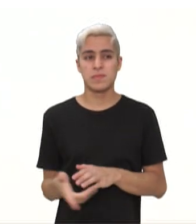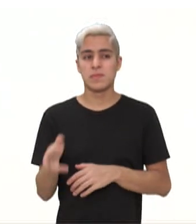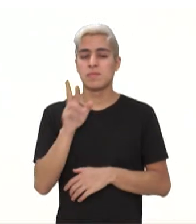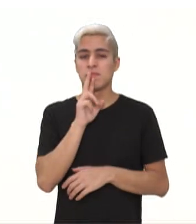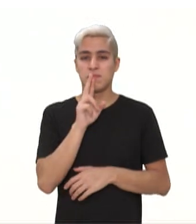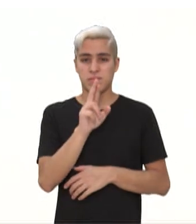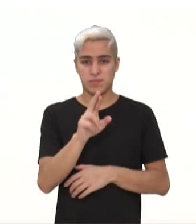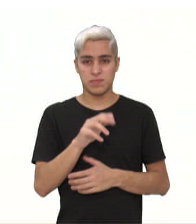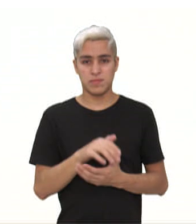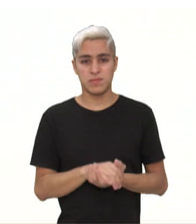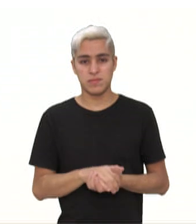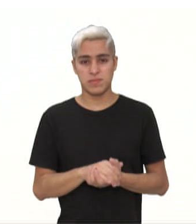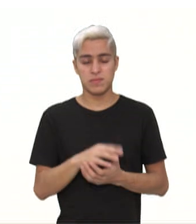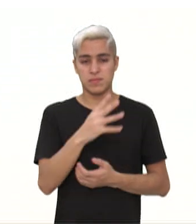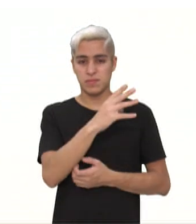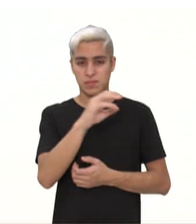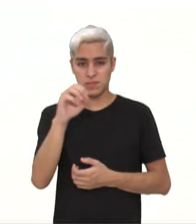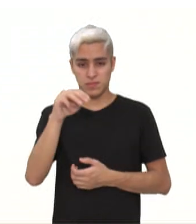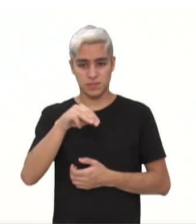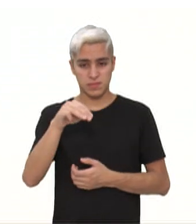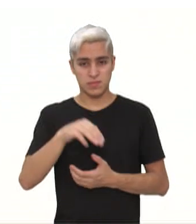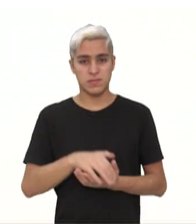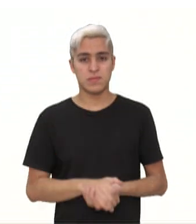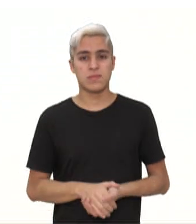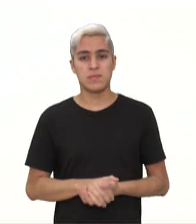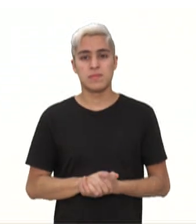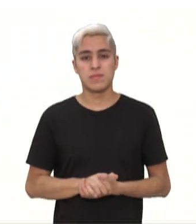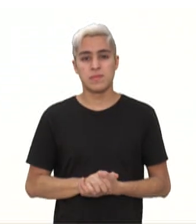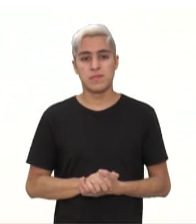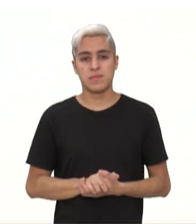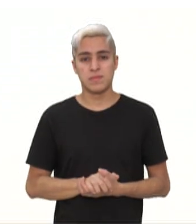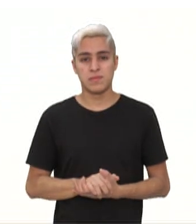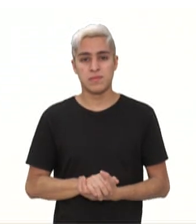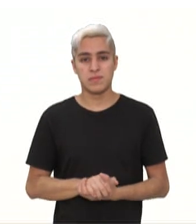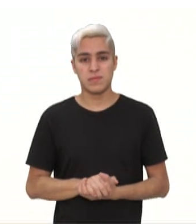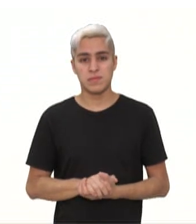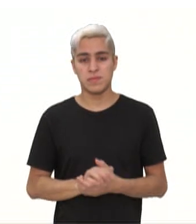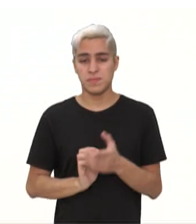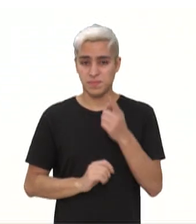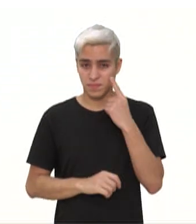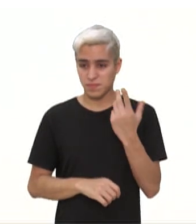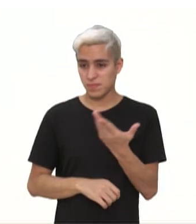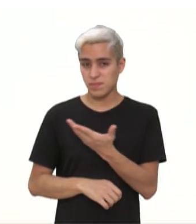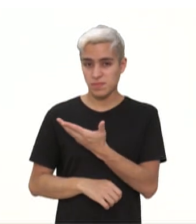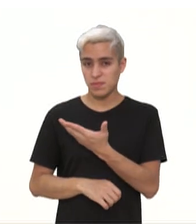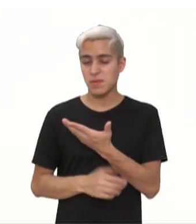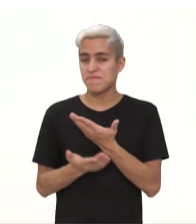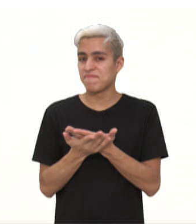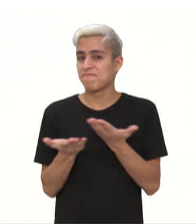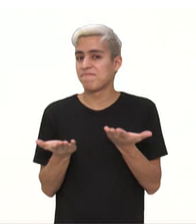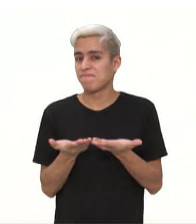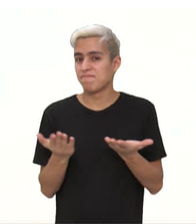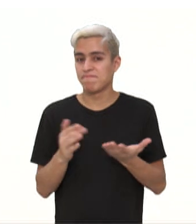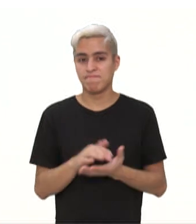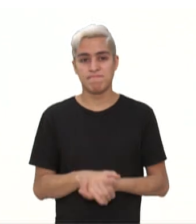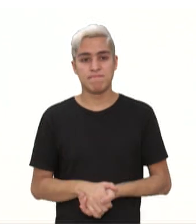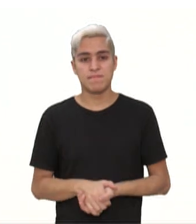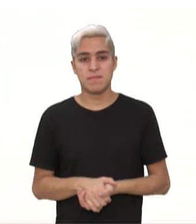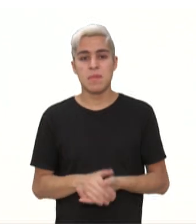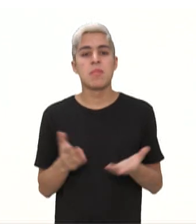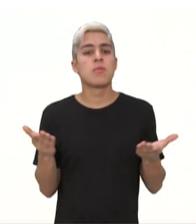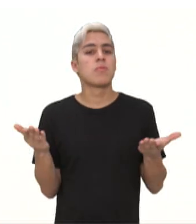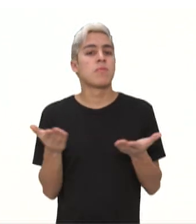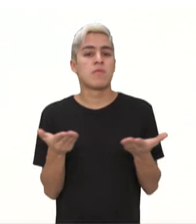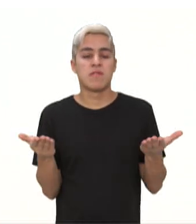resposta, 400 metros. E essa foi a nossa aula. Hoje